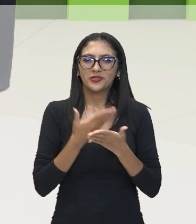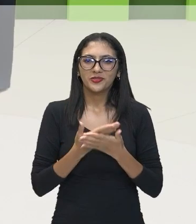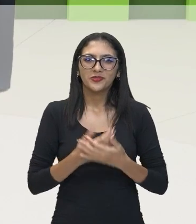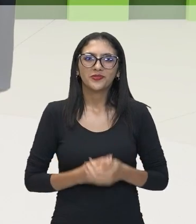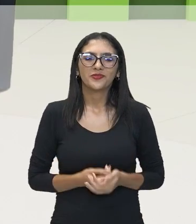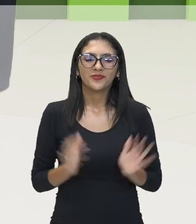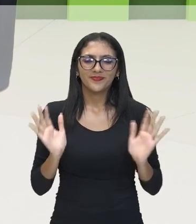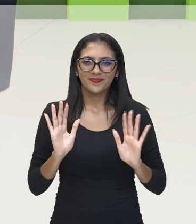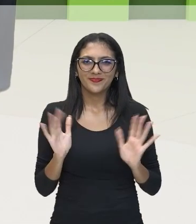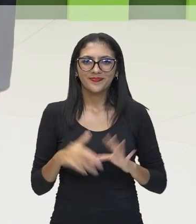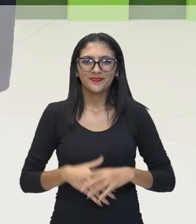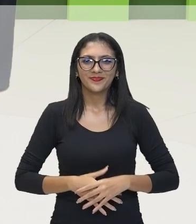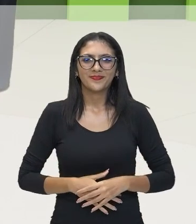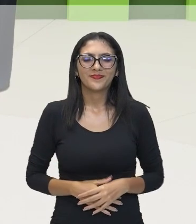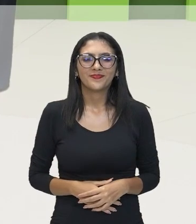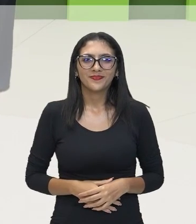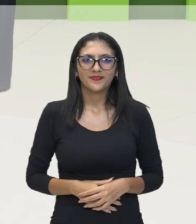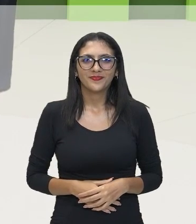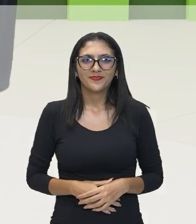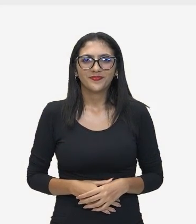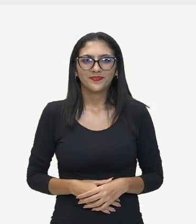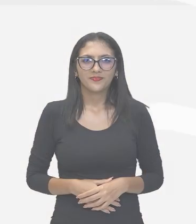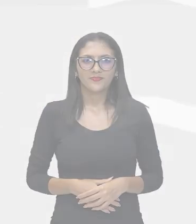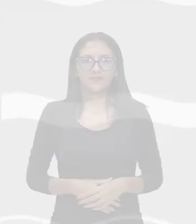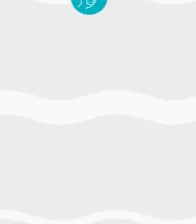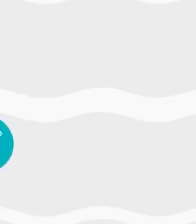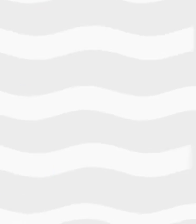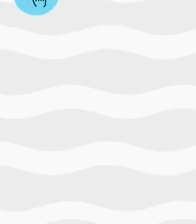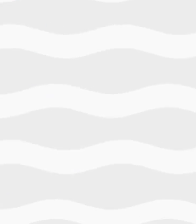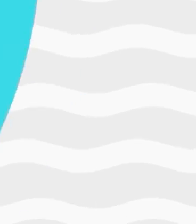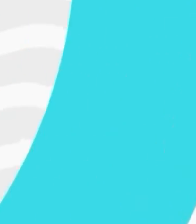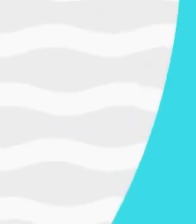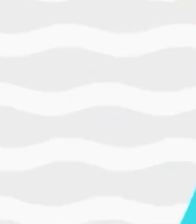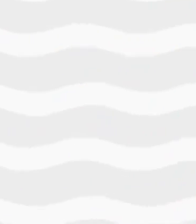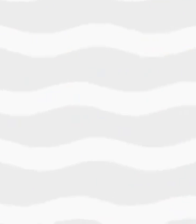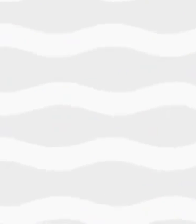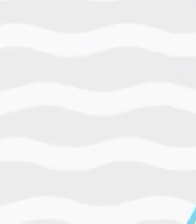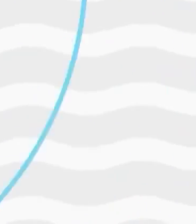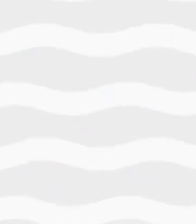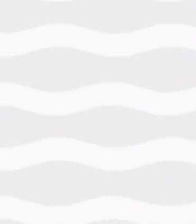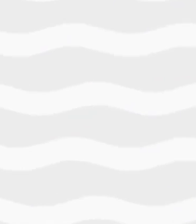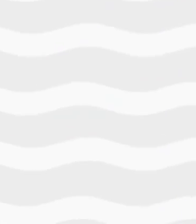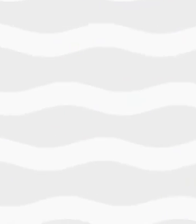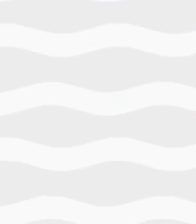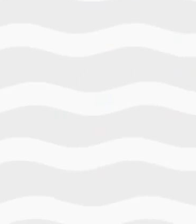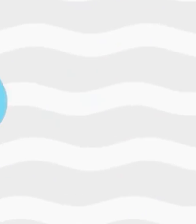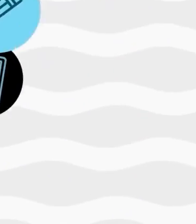hoje. Até uma próxima aula. Tchau, tchau.